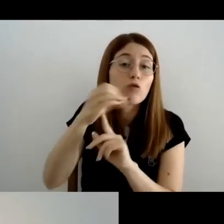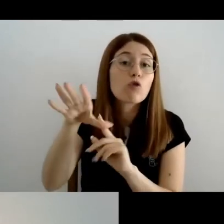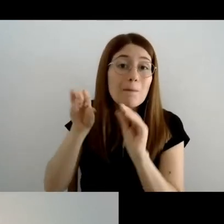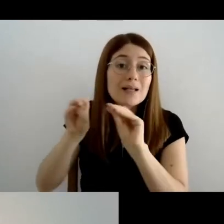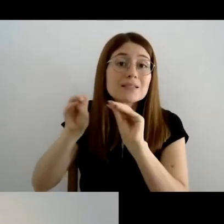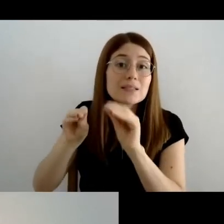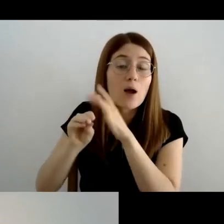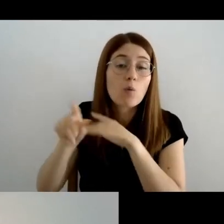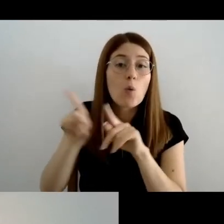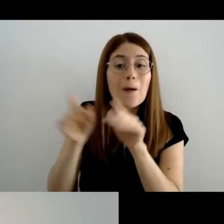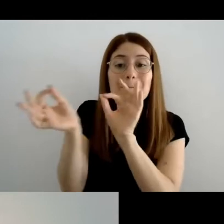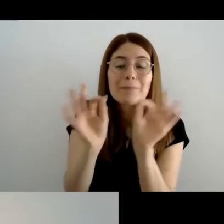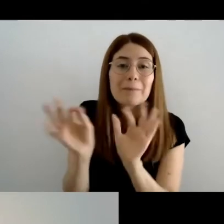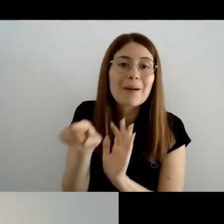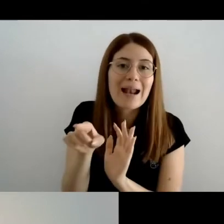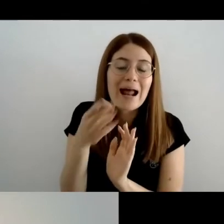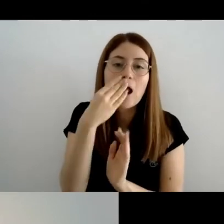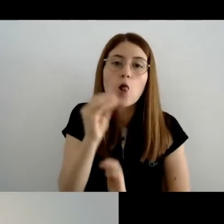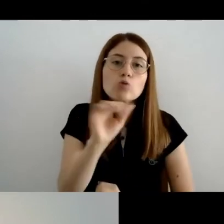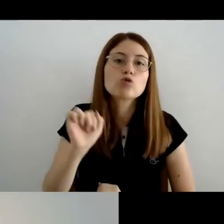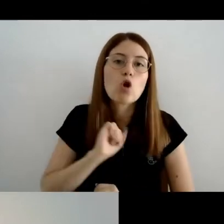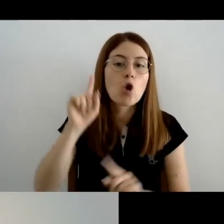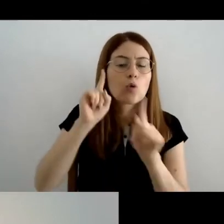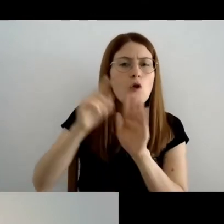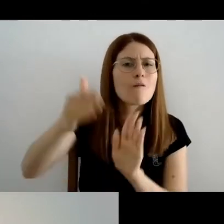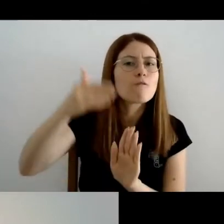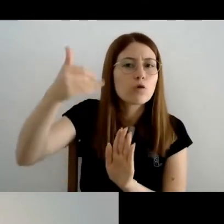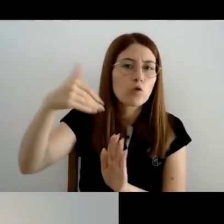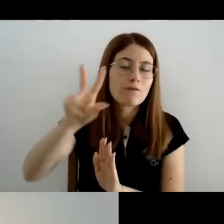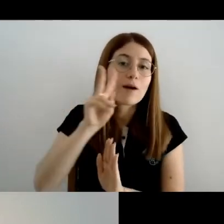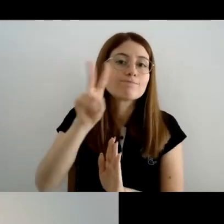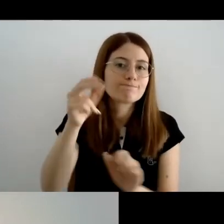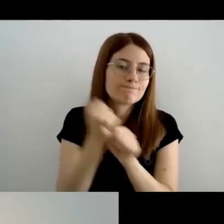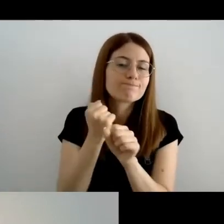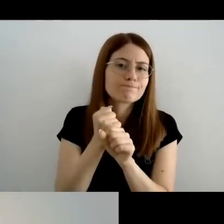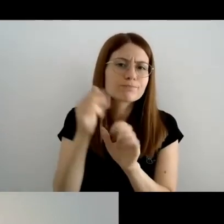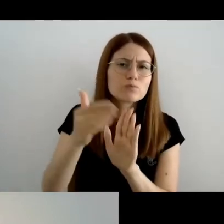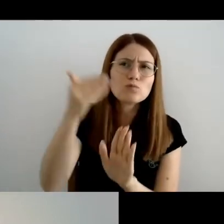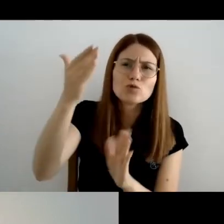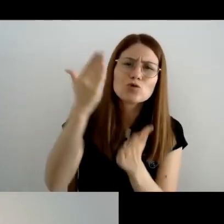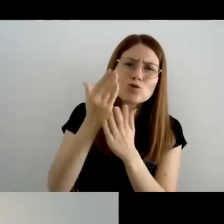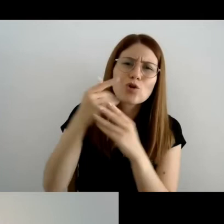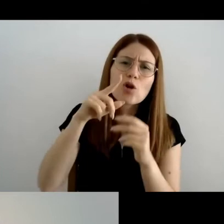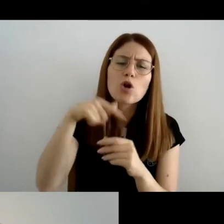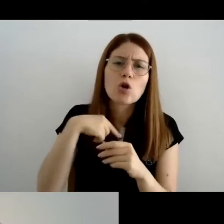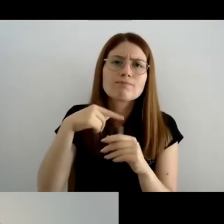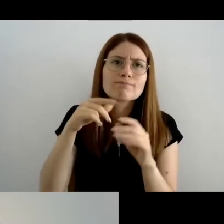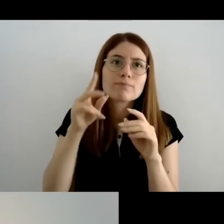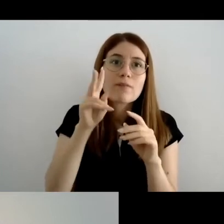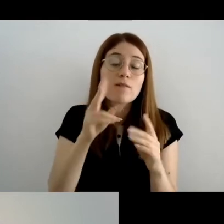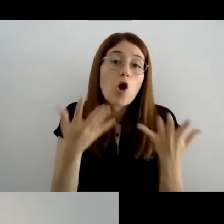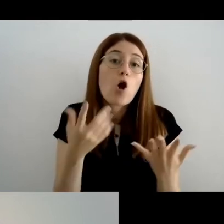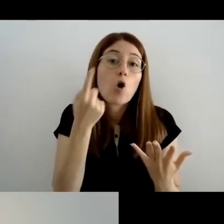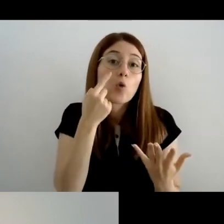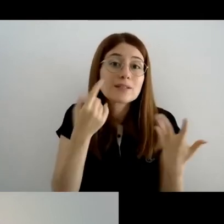o preparar os nossos alunos para o futuro que vão encontrar. E o futuro que vão encontrar não é só aquele que existe neste momento, mas é se calhar o futuro